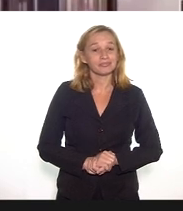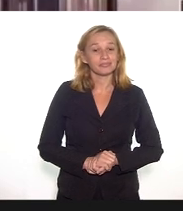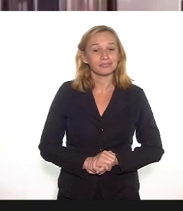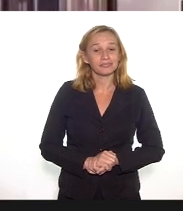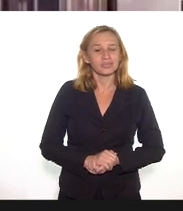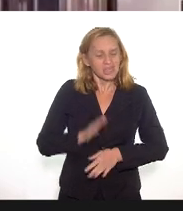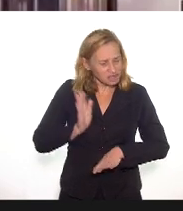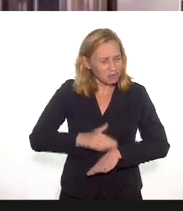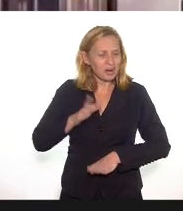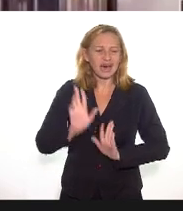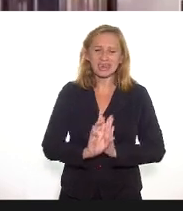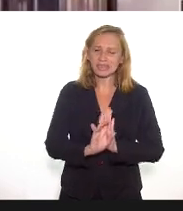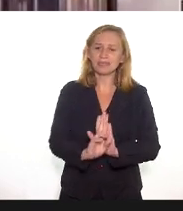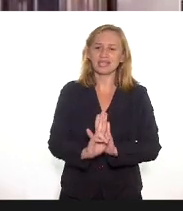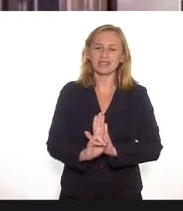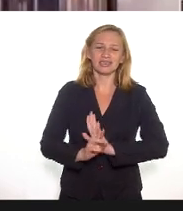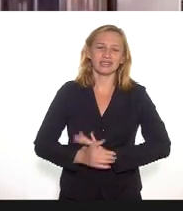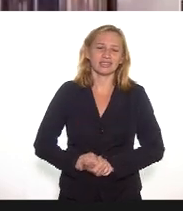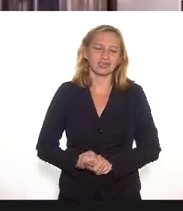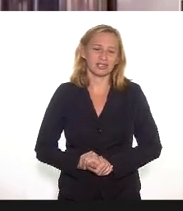e demais representantes